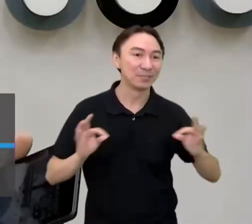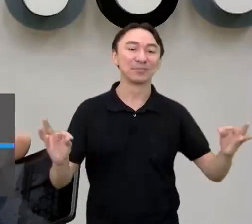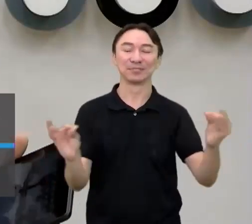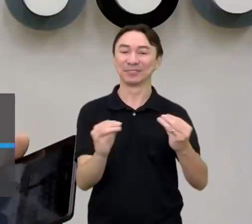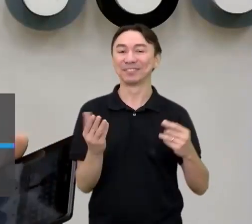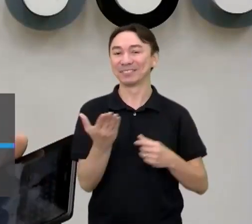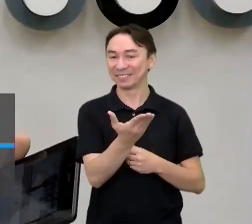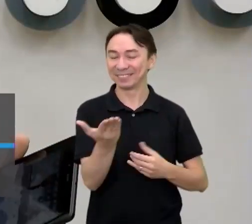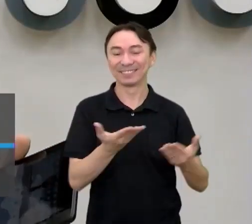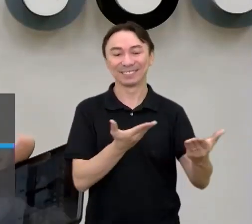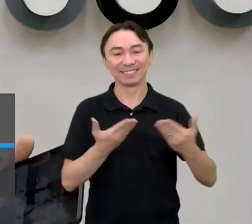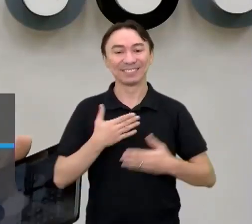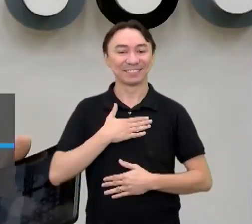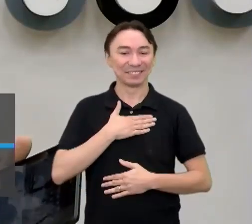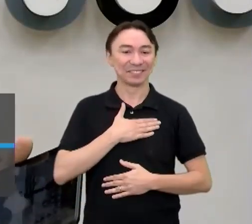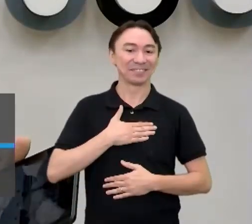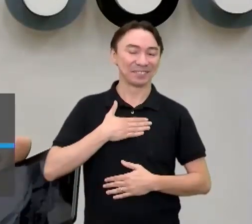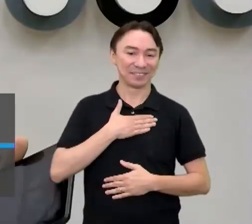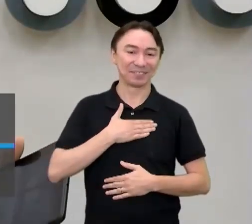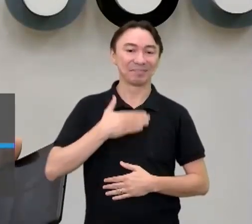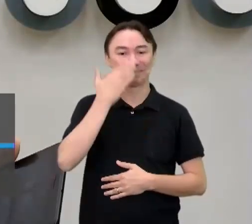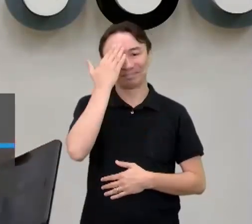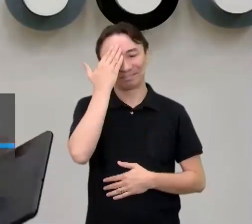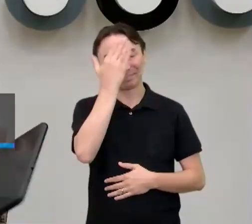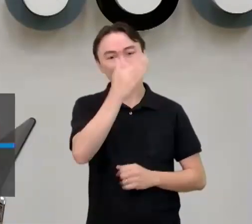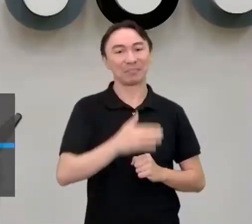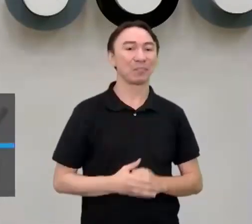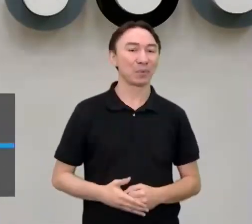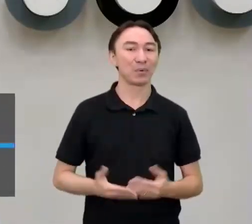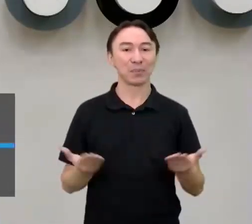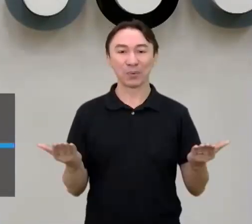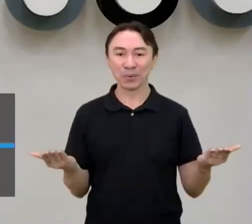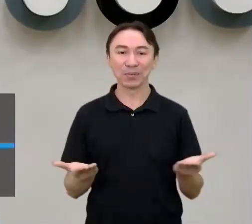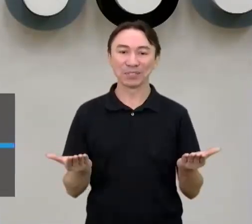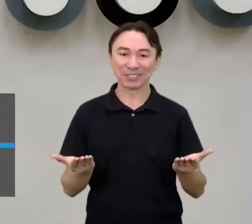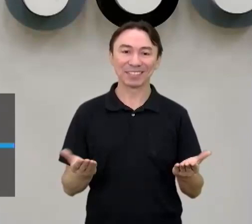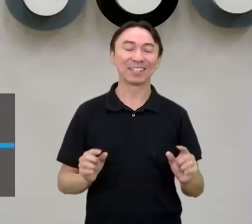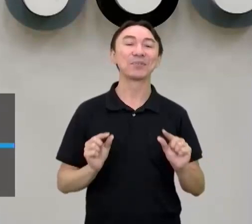aí. E hoje, cultura.